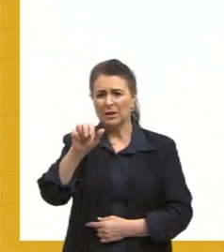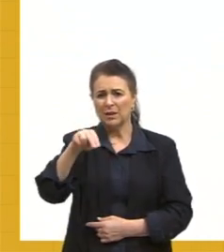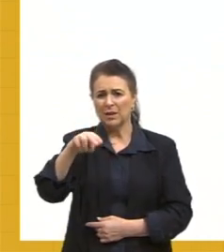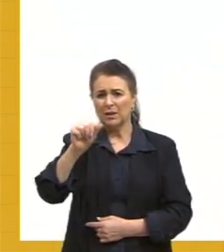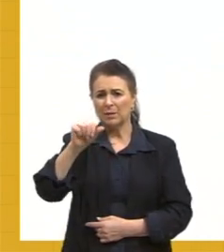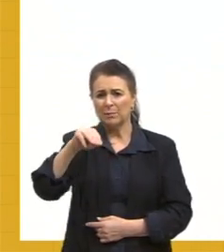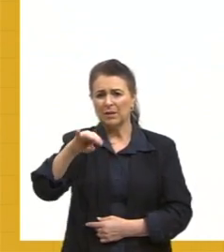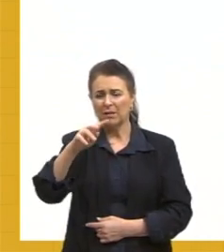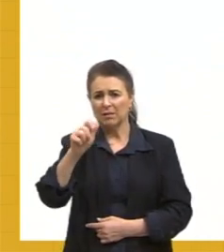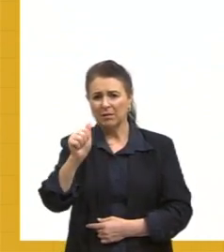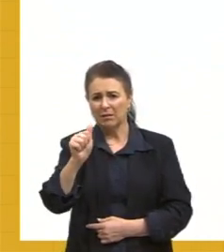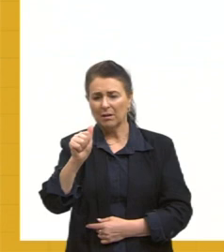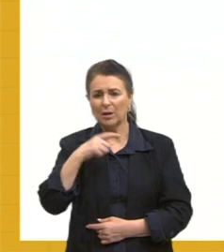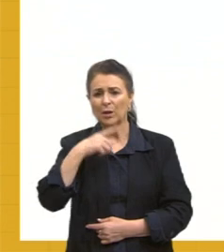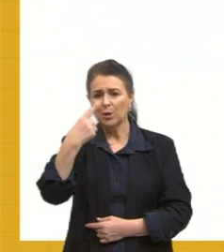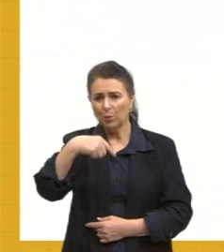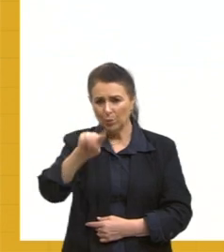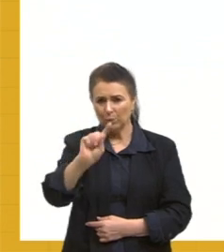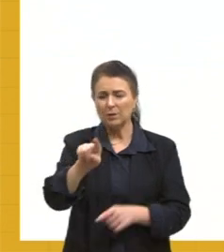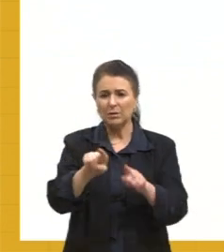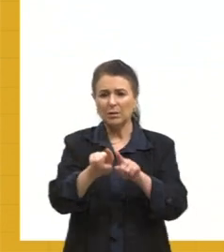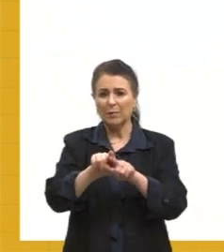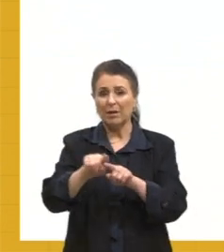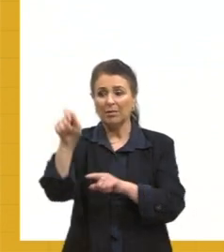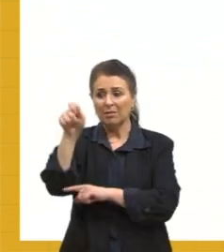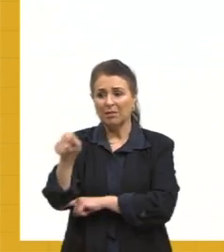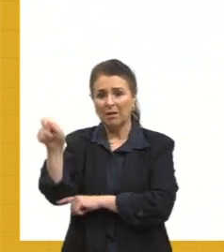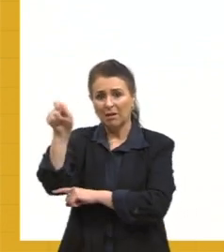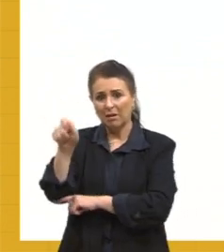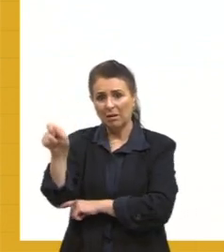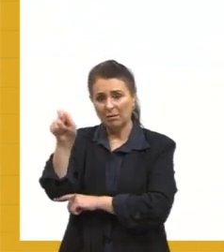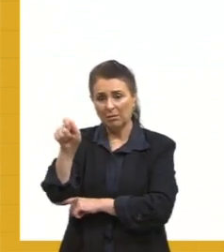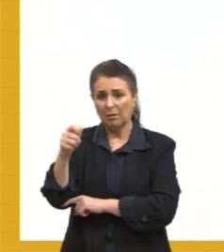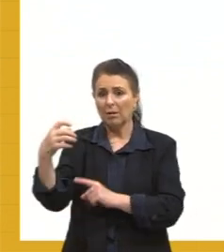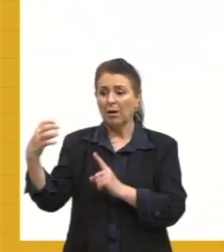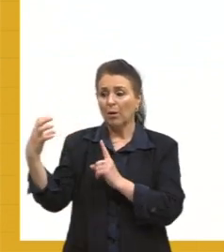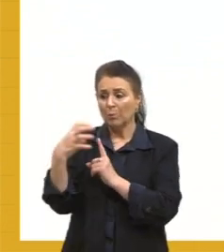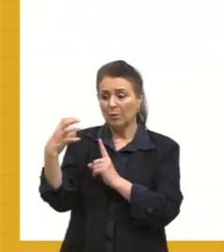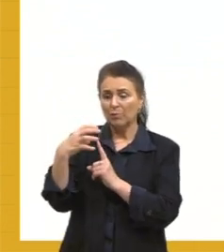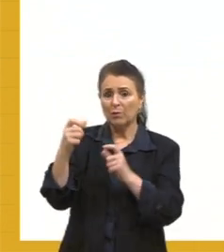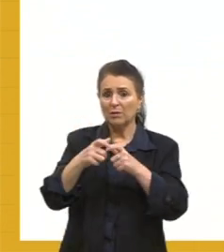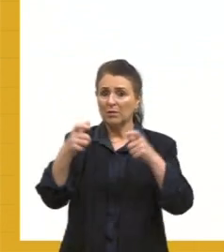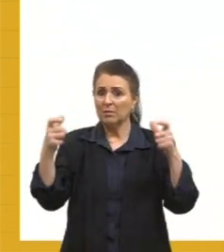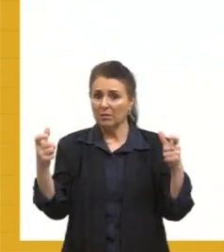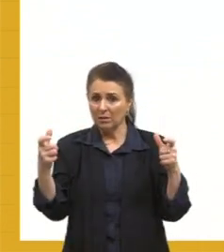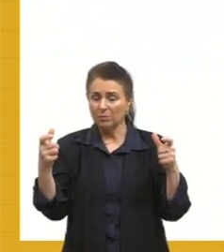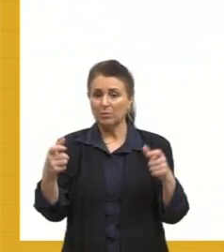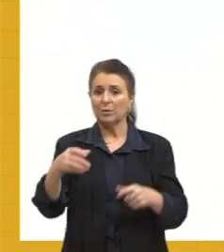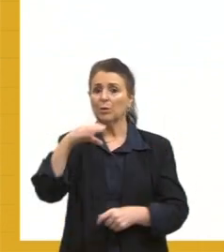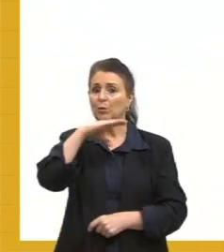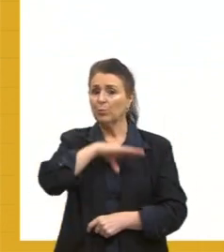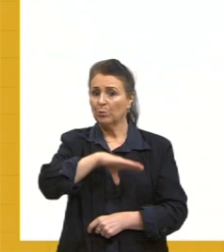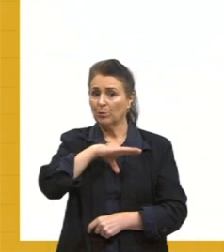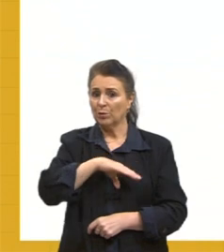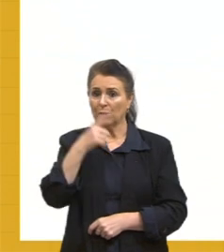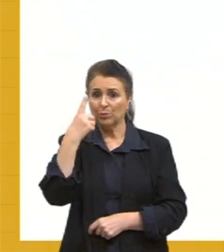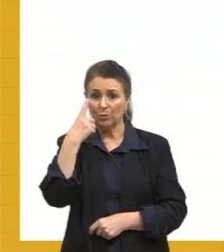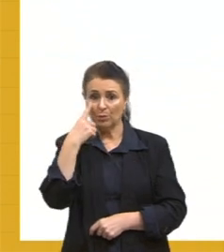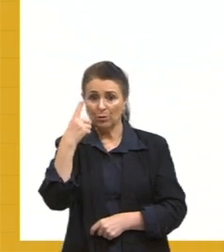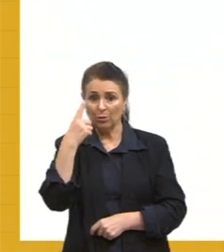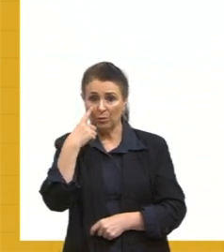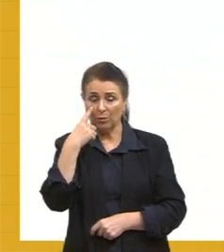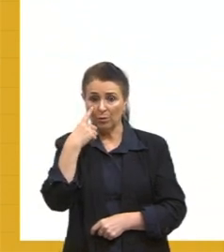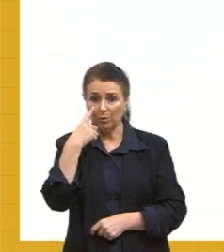asiáticas interessante né é uma influência muito grande muito e olha o português onde é que tá e nessa